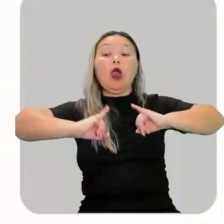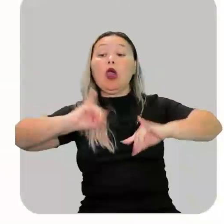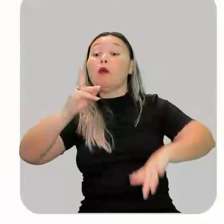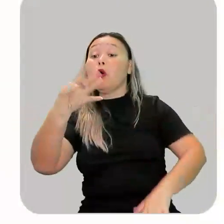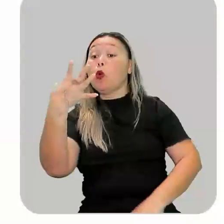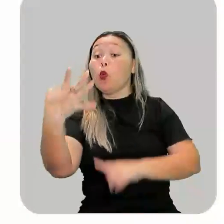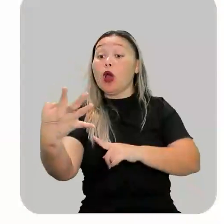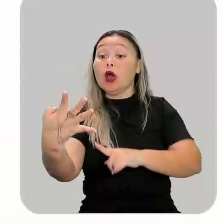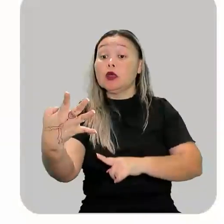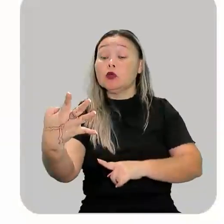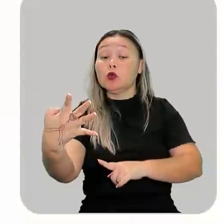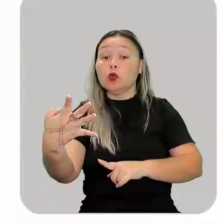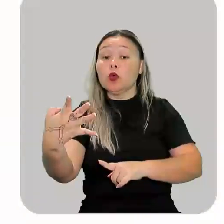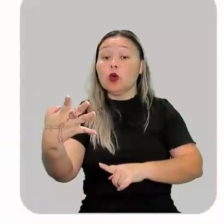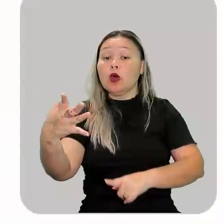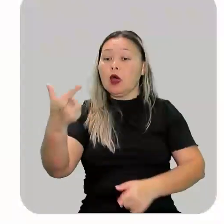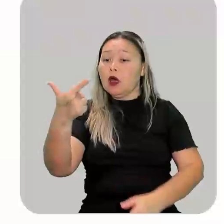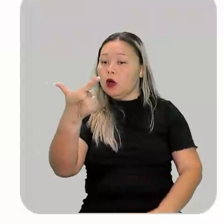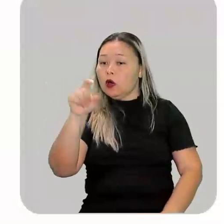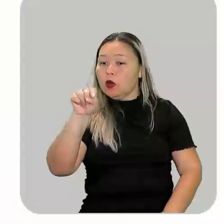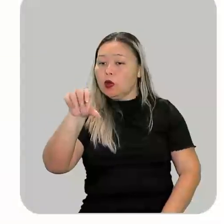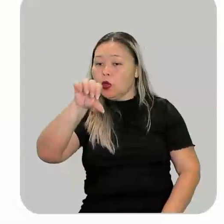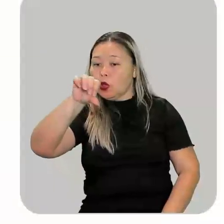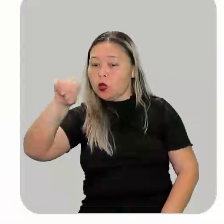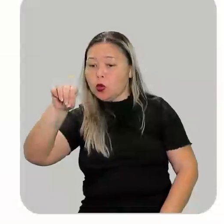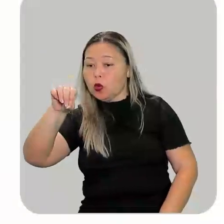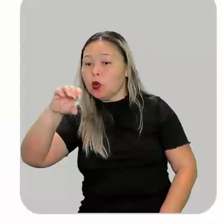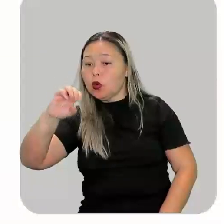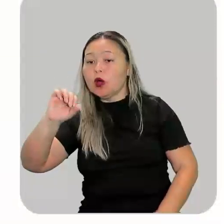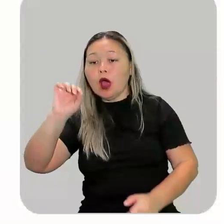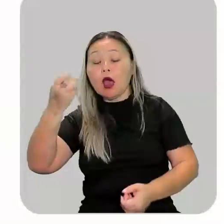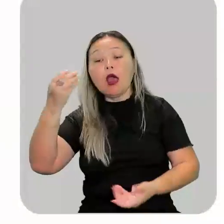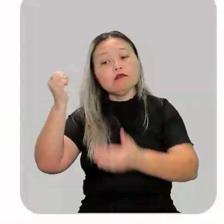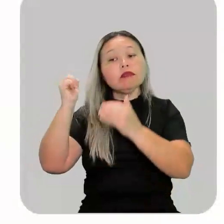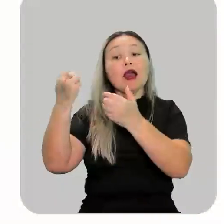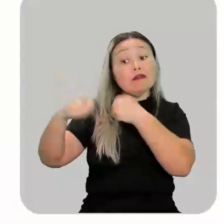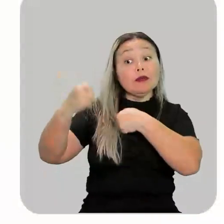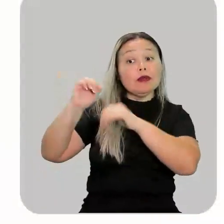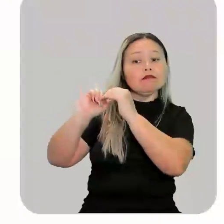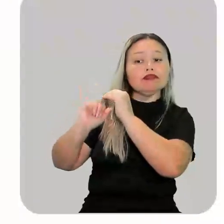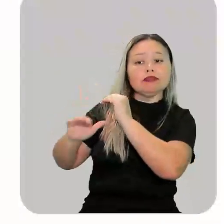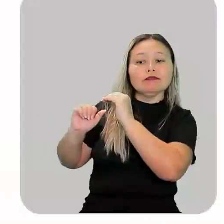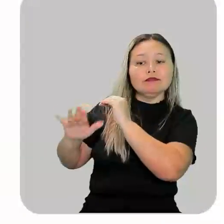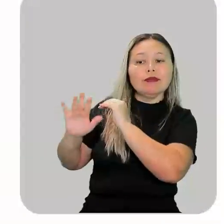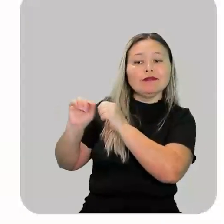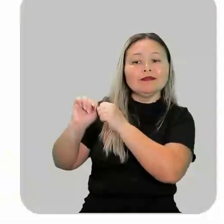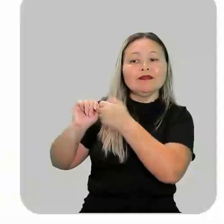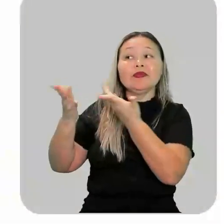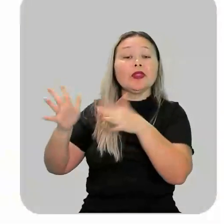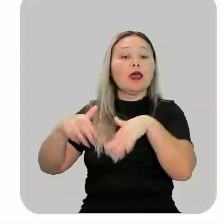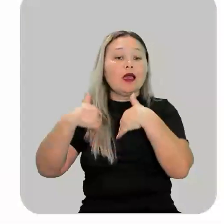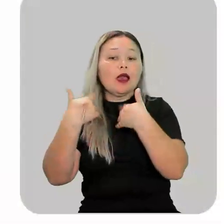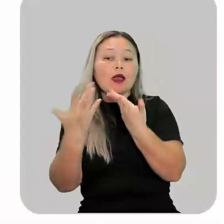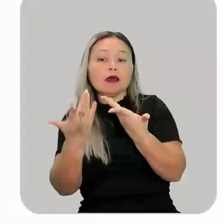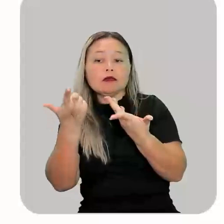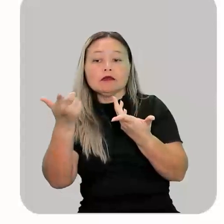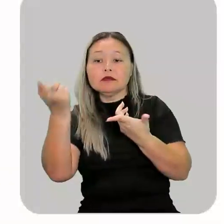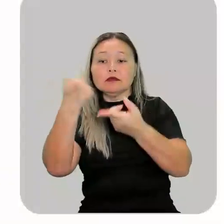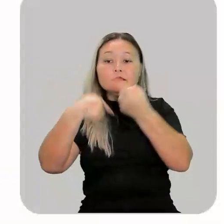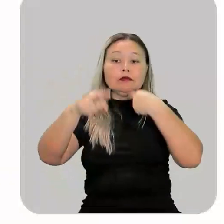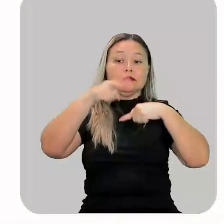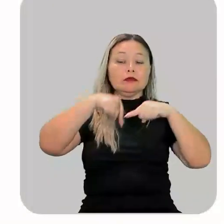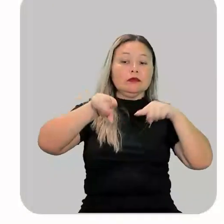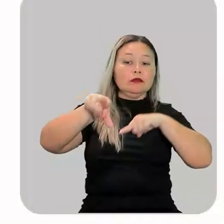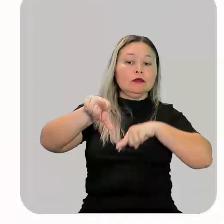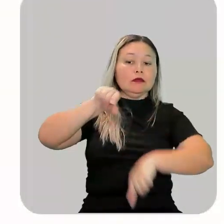4. Se ele foi o que deu maior arrecadação, com certeza... vai ser o que vai precisar repor mais. Repor o estoque, né? Então, a gente volta nas alternativas